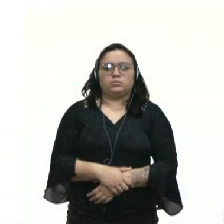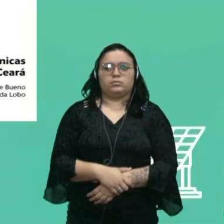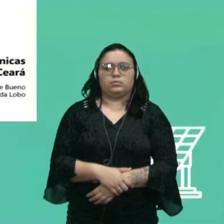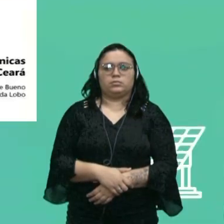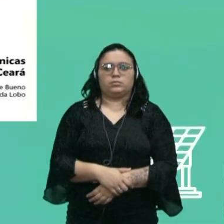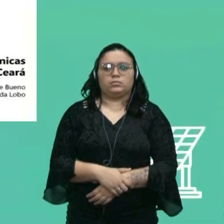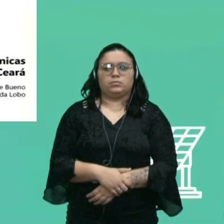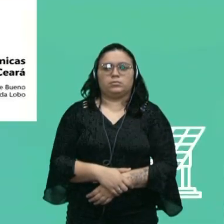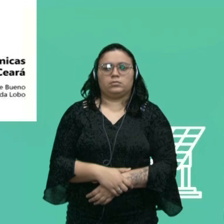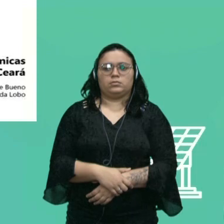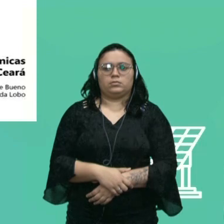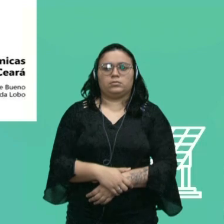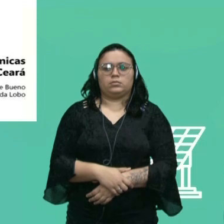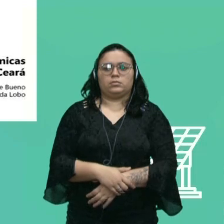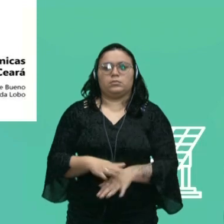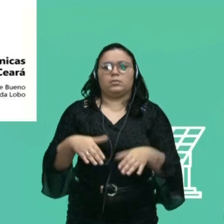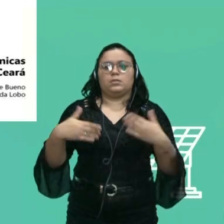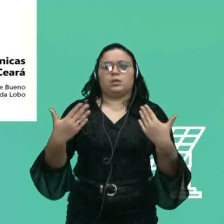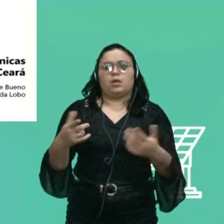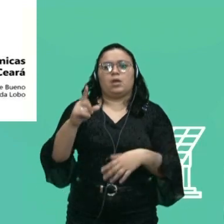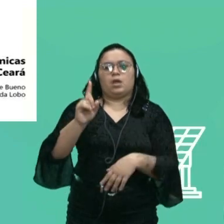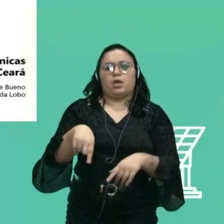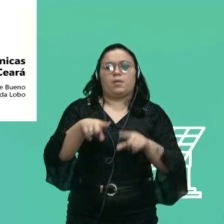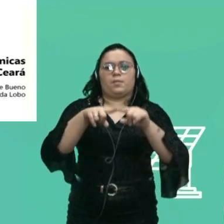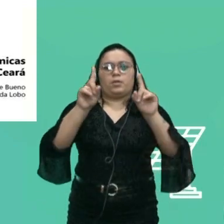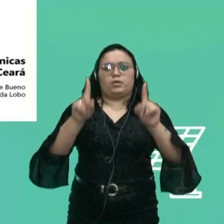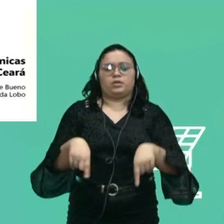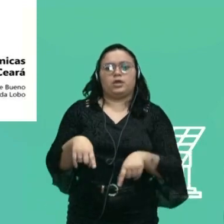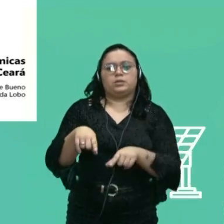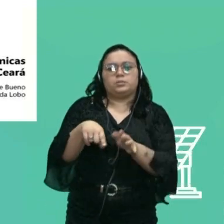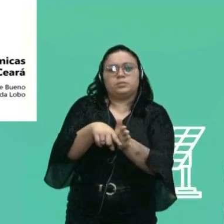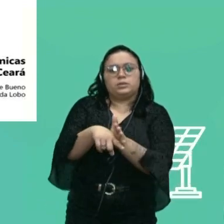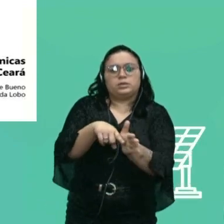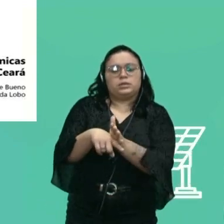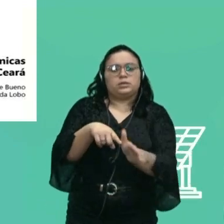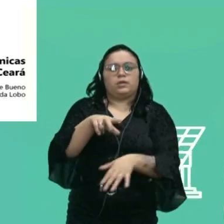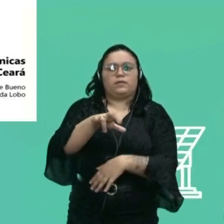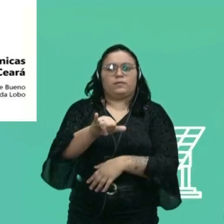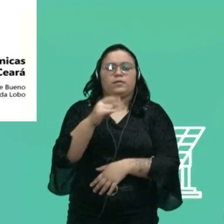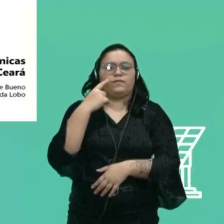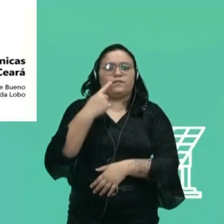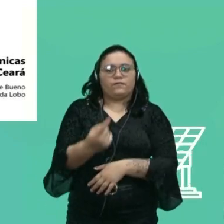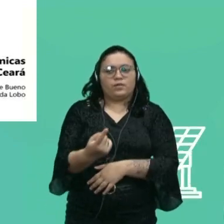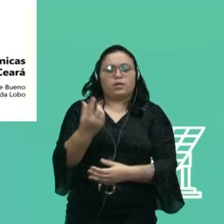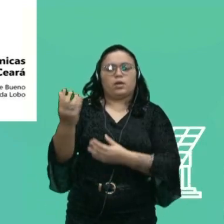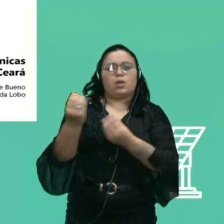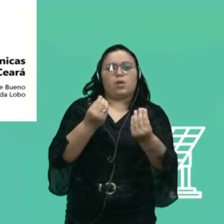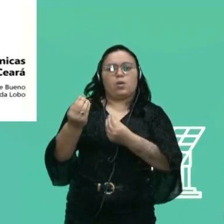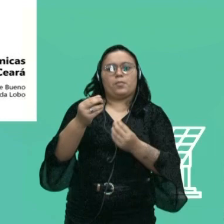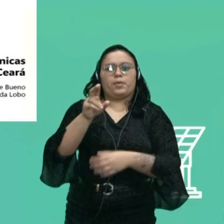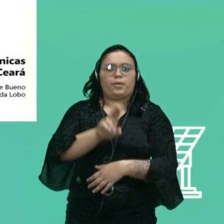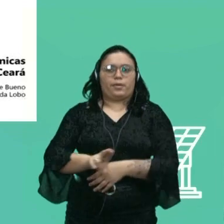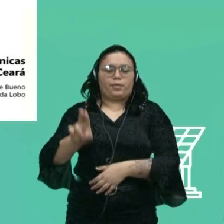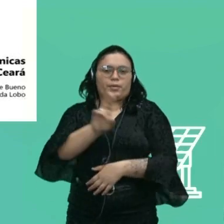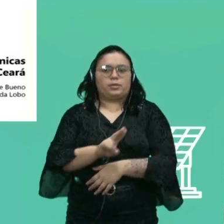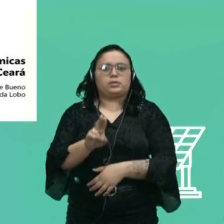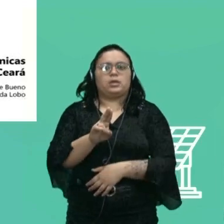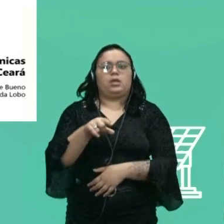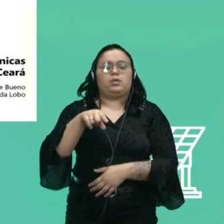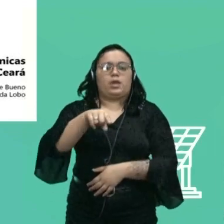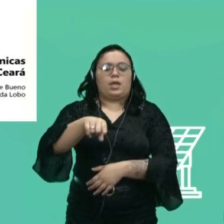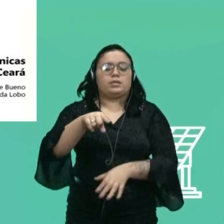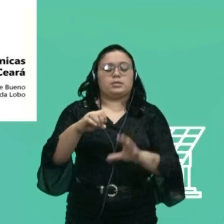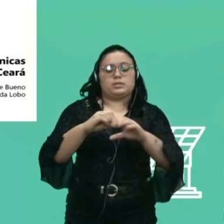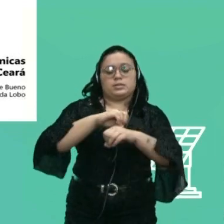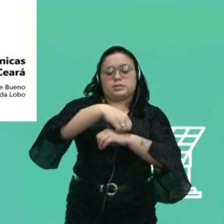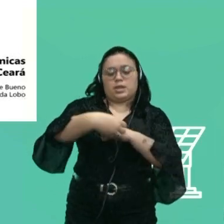O vídeo é sobre o projeto de pesquisa Sistema Híbrido de Produção de Hidrogênio Verde, utilizando células de dessalinização